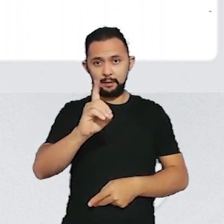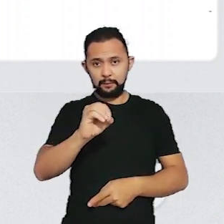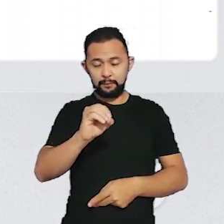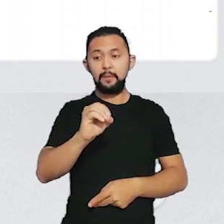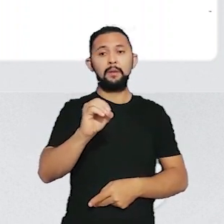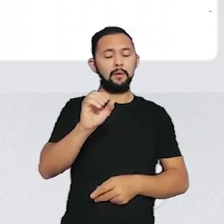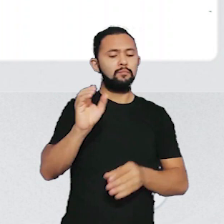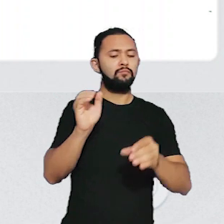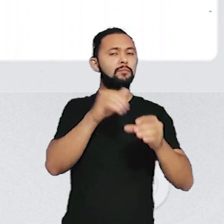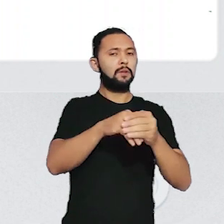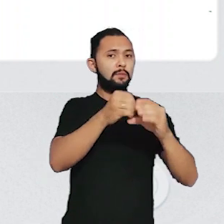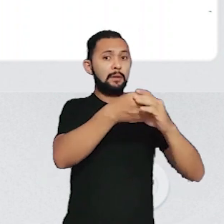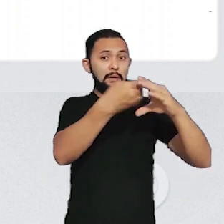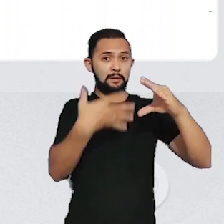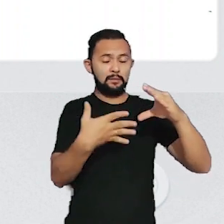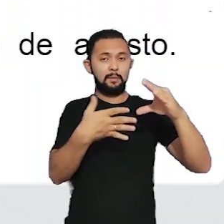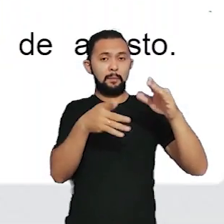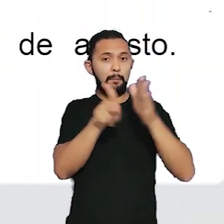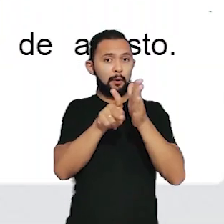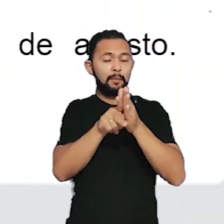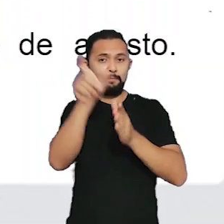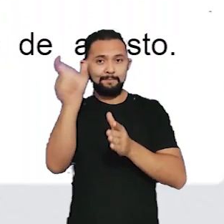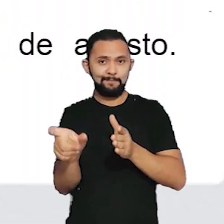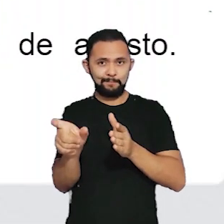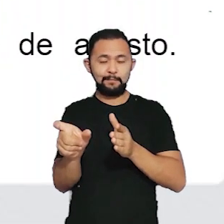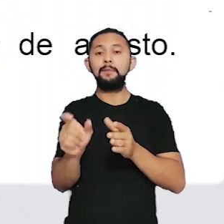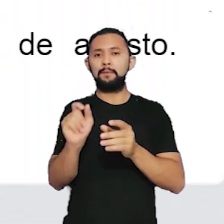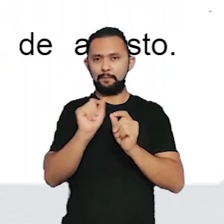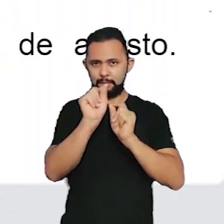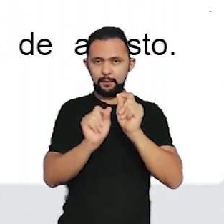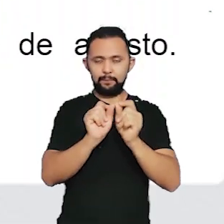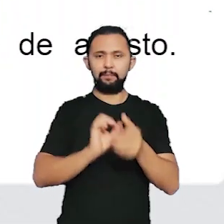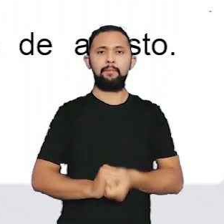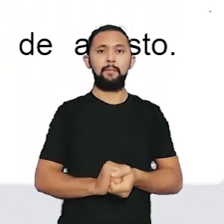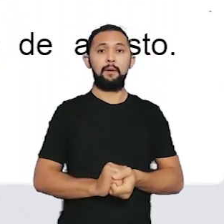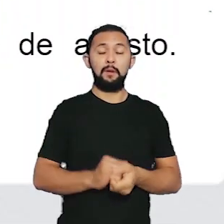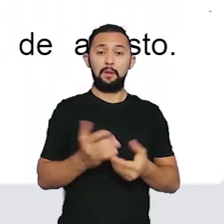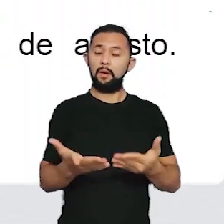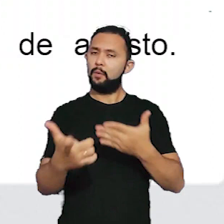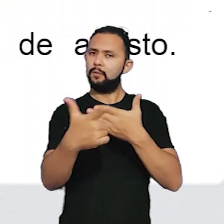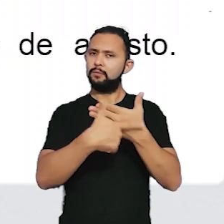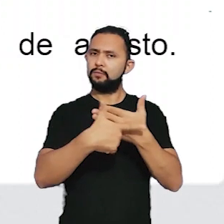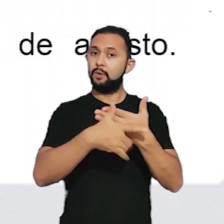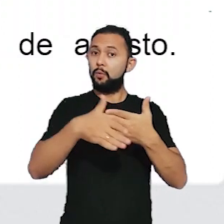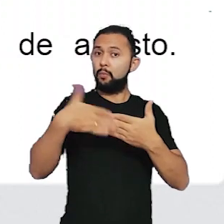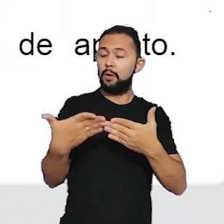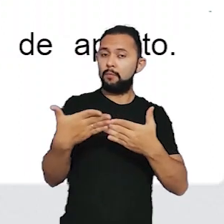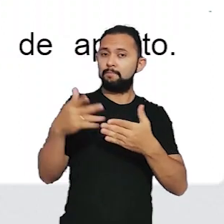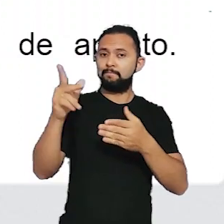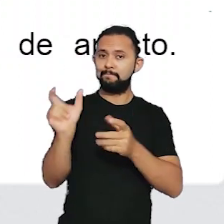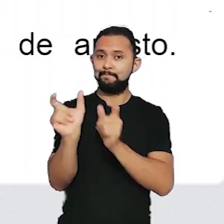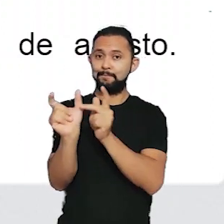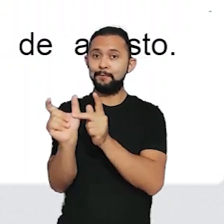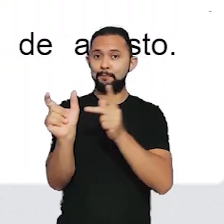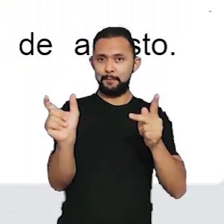predicado, mas que é uma característica do sujeito. Isso que é um predicativo. Então, ele vai exercer a função de predicativo.